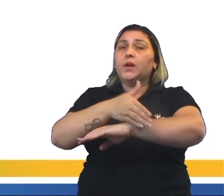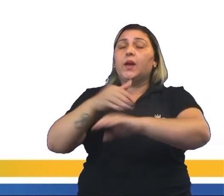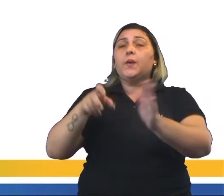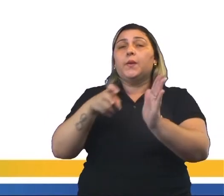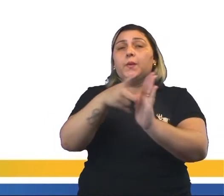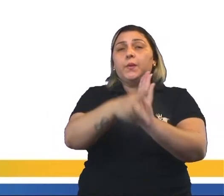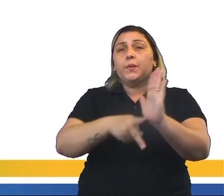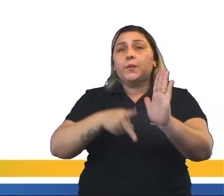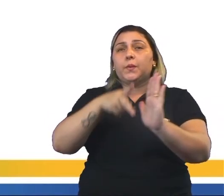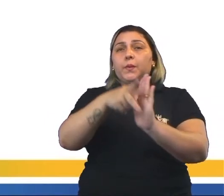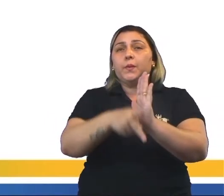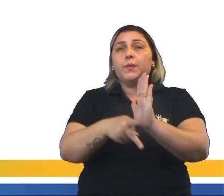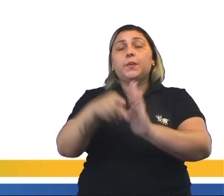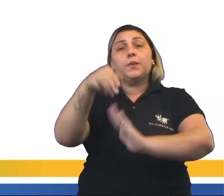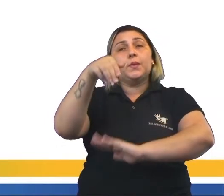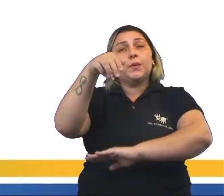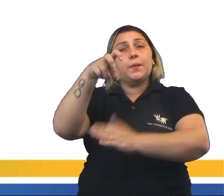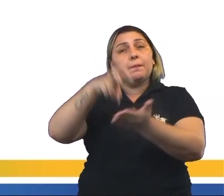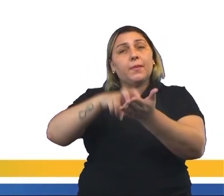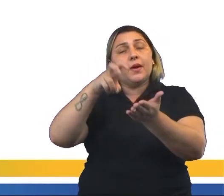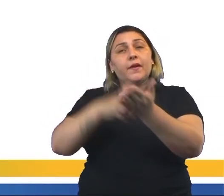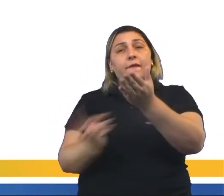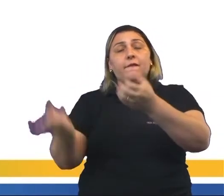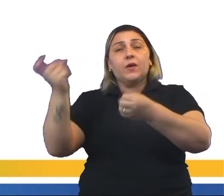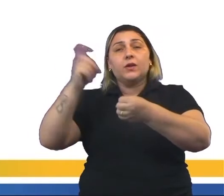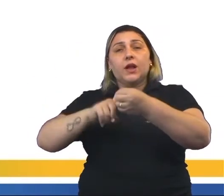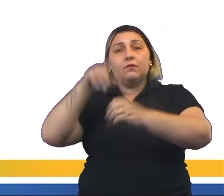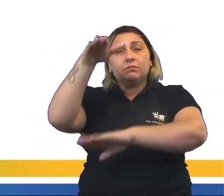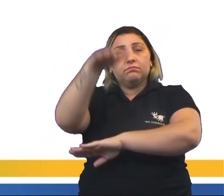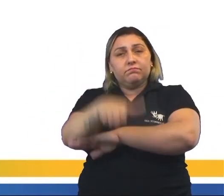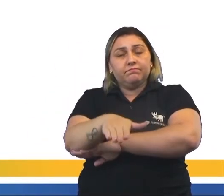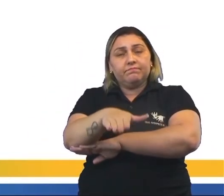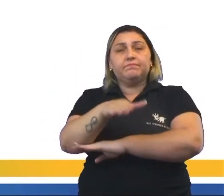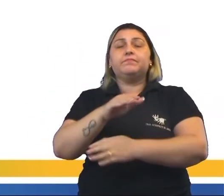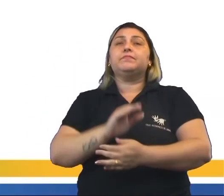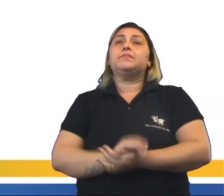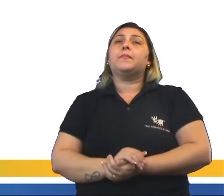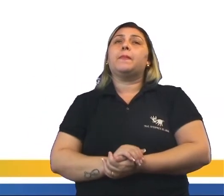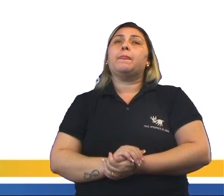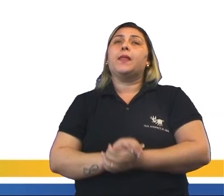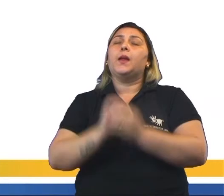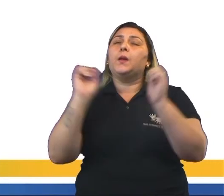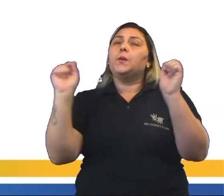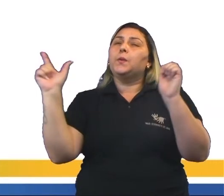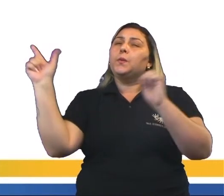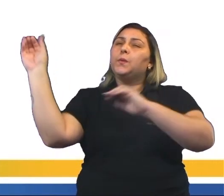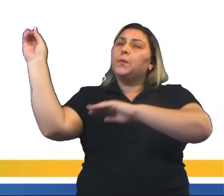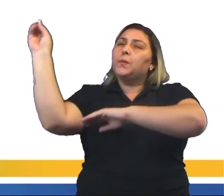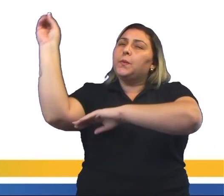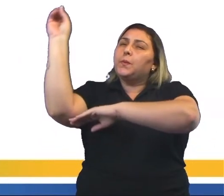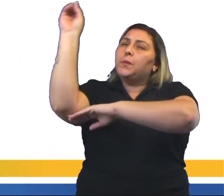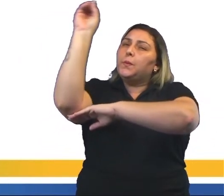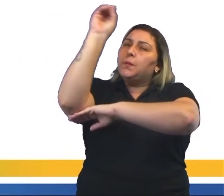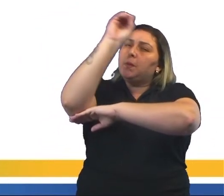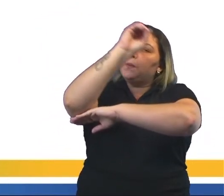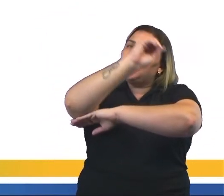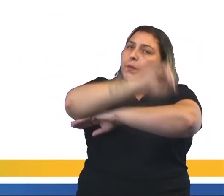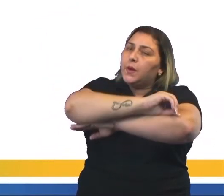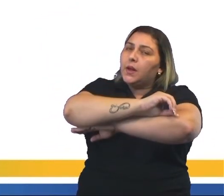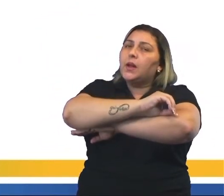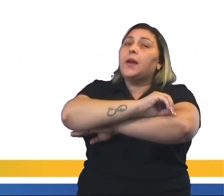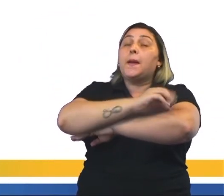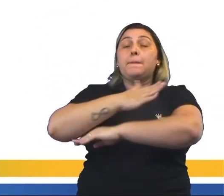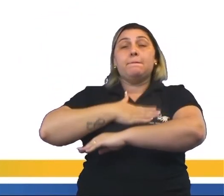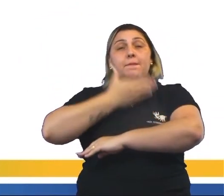passava por lá toda manhã e voltava no finalzinho da tarde. Quando a luz do sol já deixava o céu rosado, eu e